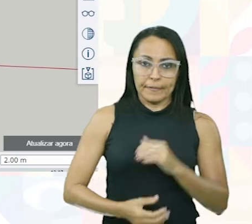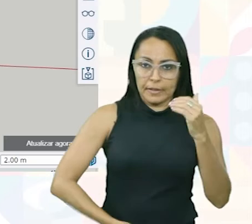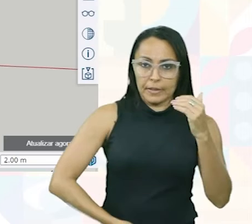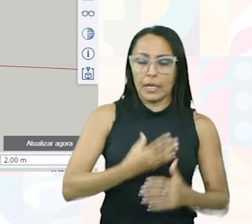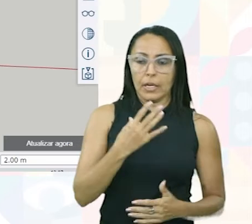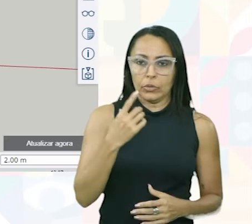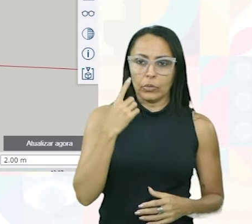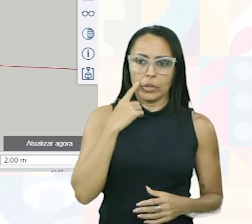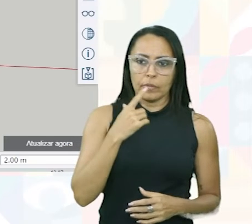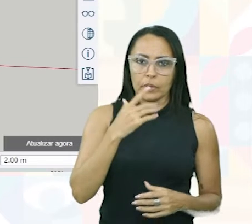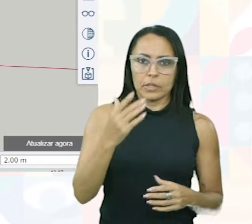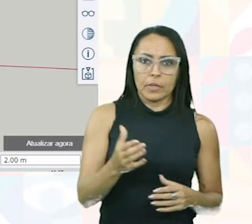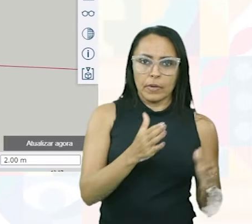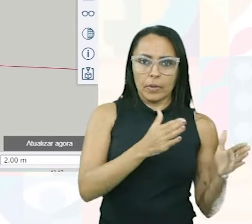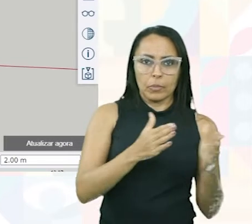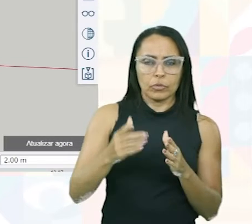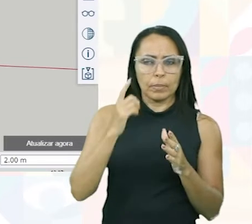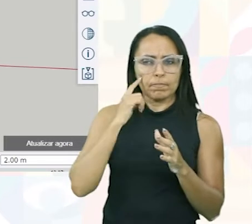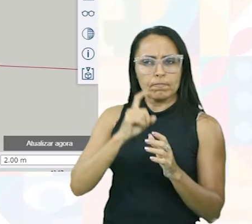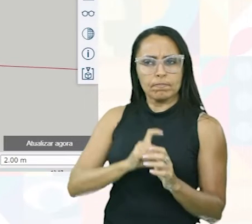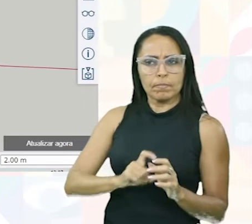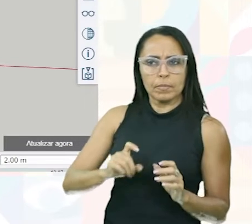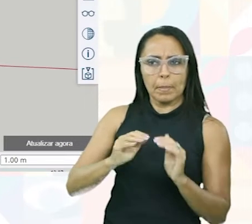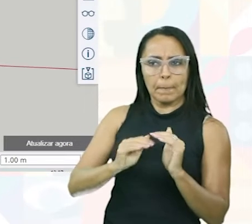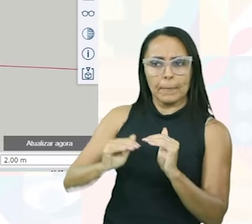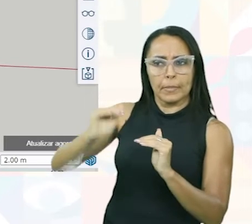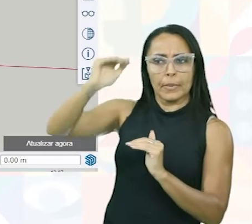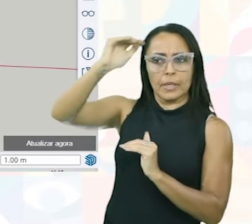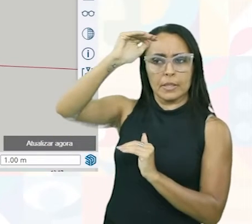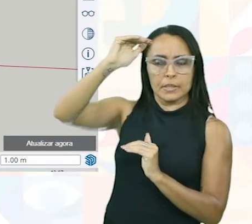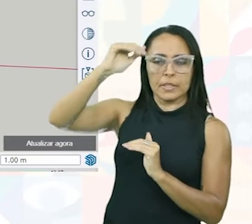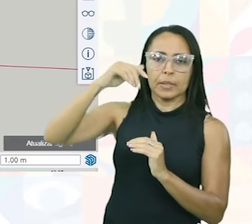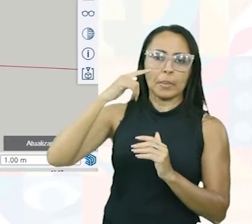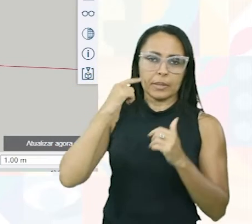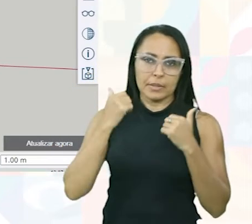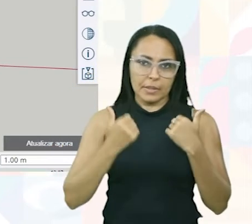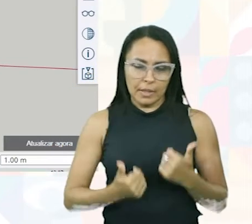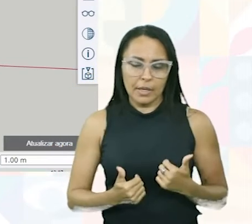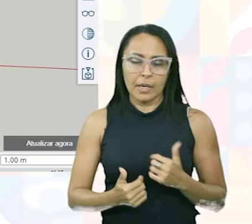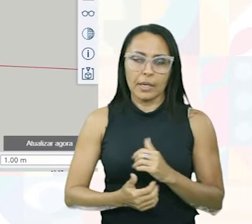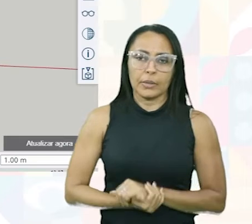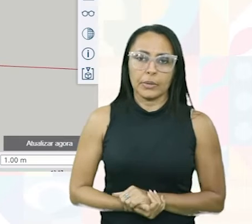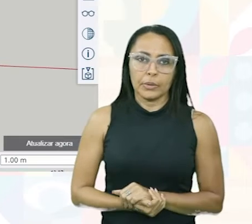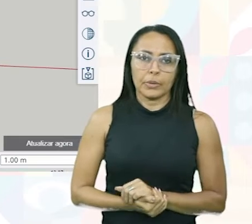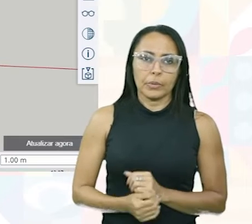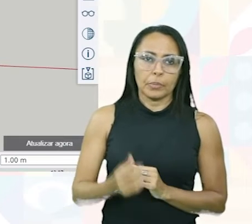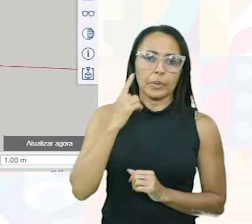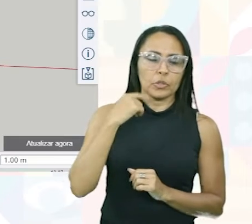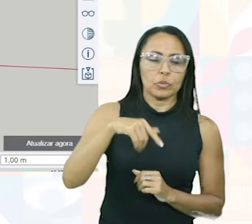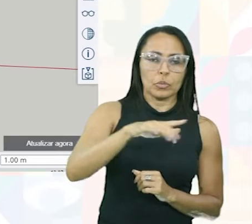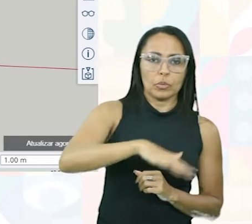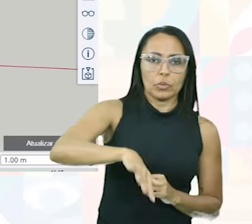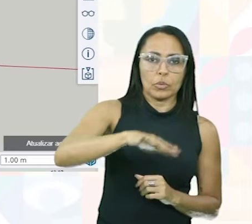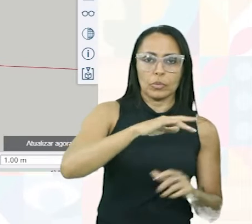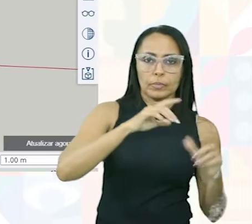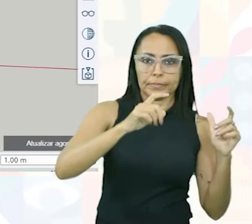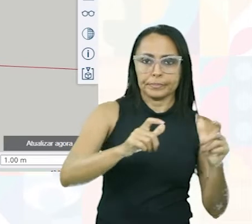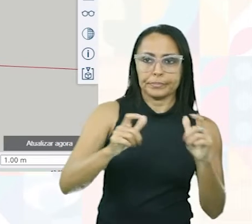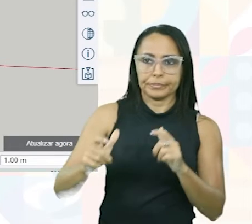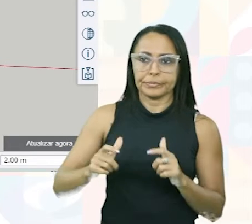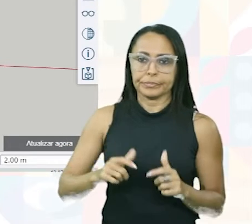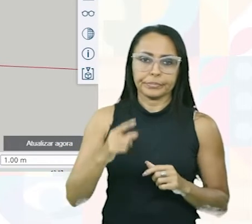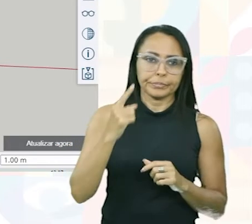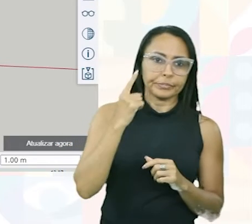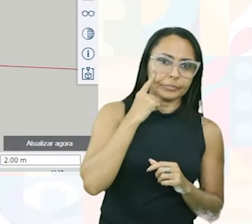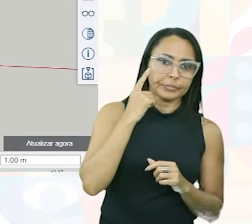você vai puxar para cima, tá? E eu posso... nesse mesmo lugar onde aparecem as dimensões, a gente pode